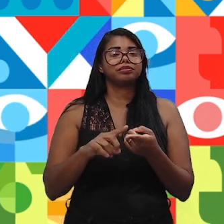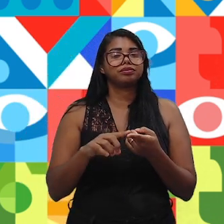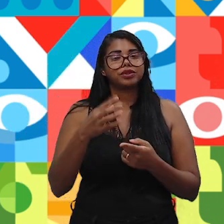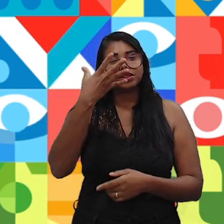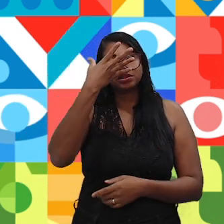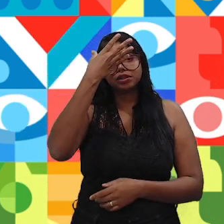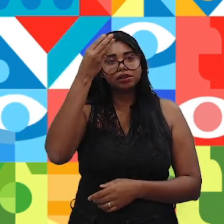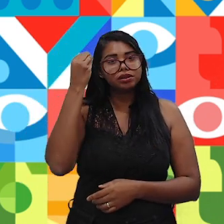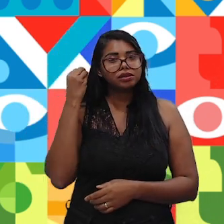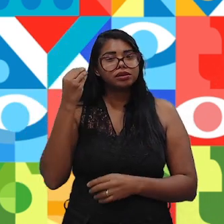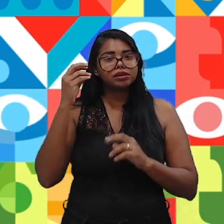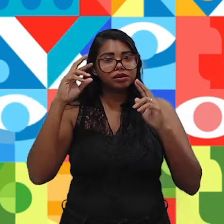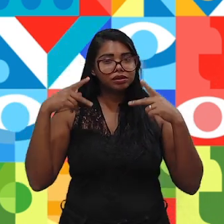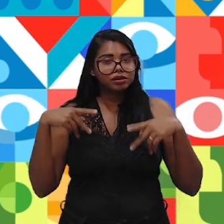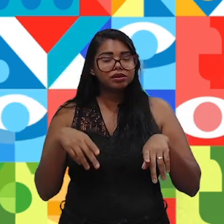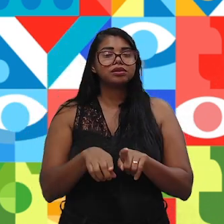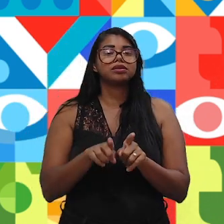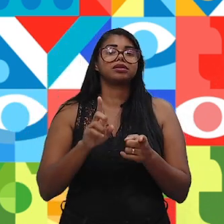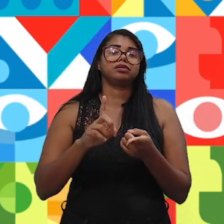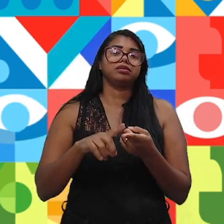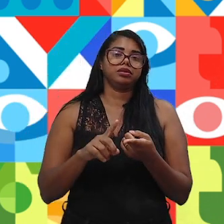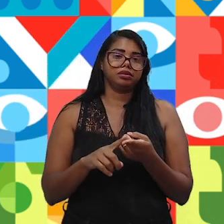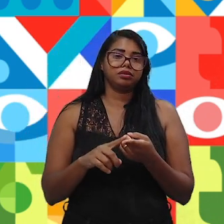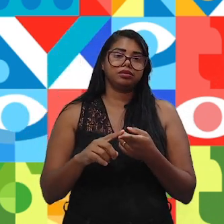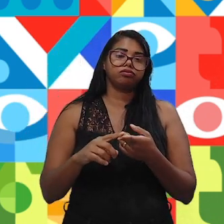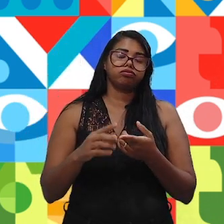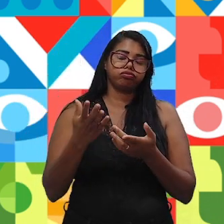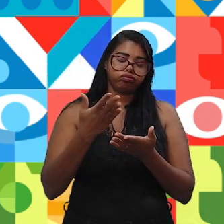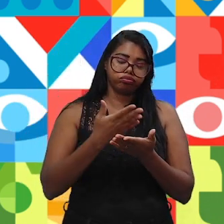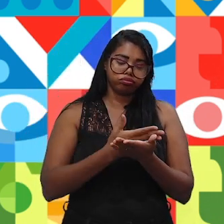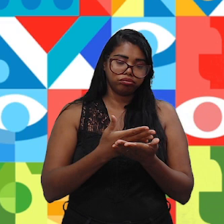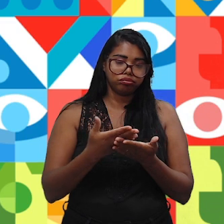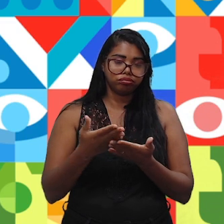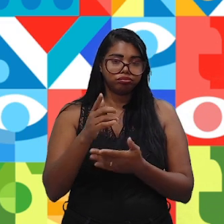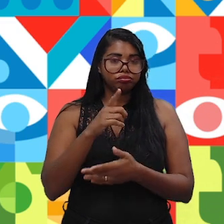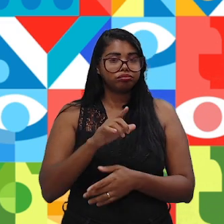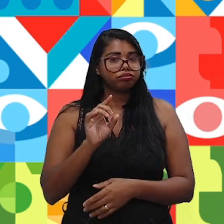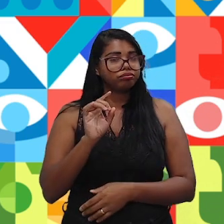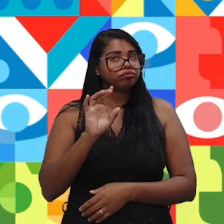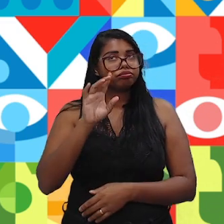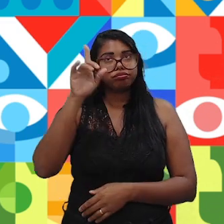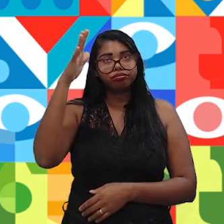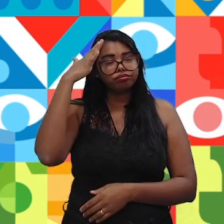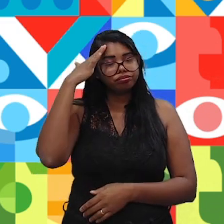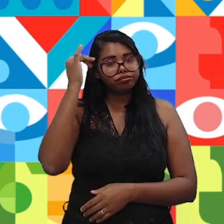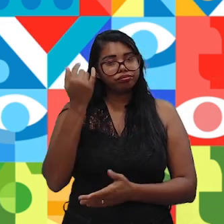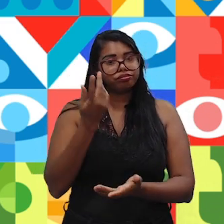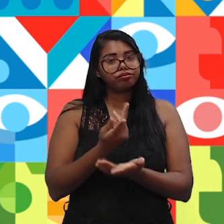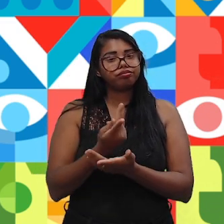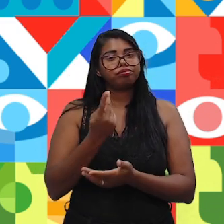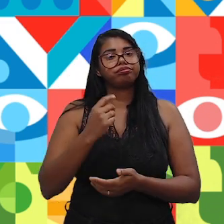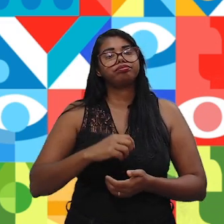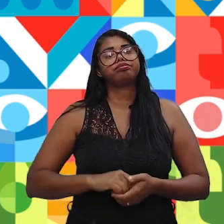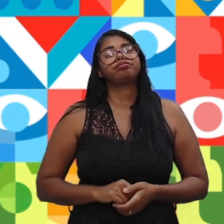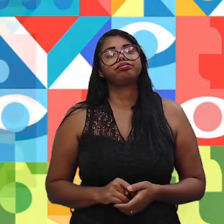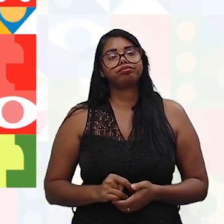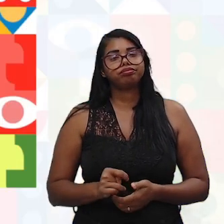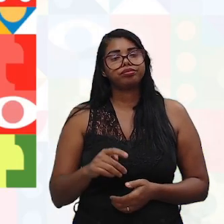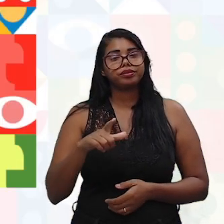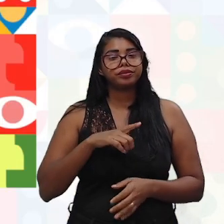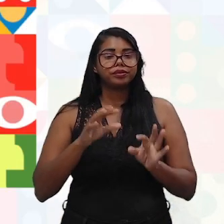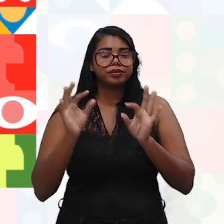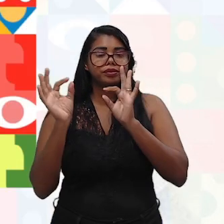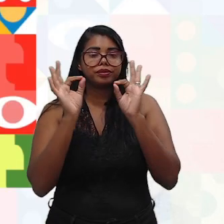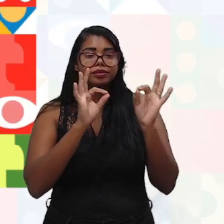quem nós somos e aí a gente tenha que recomeçar e sabe-se lá o que é que pode sair disso. Então, vamos ter esse